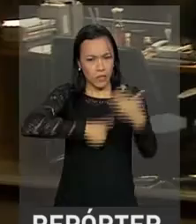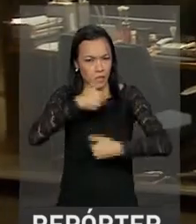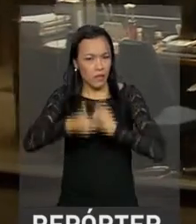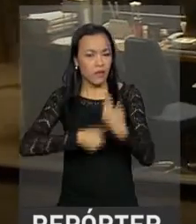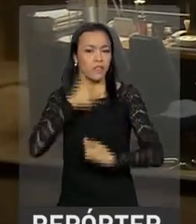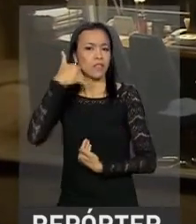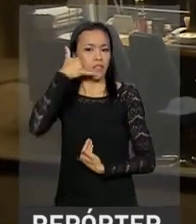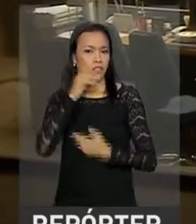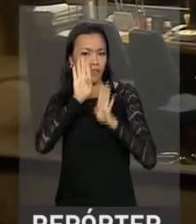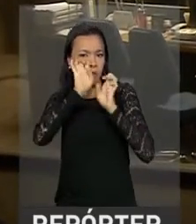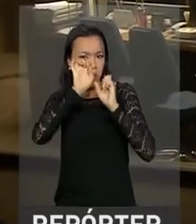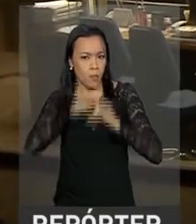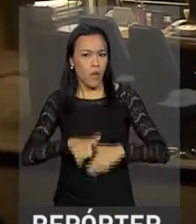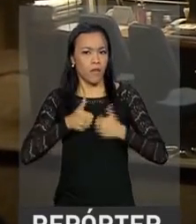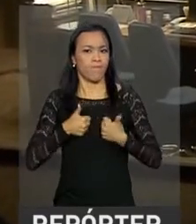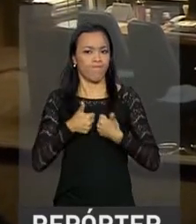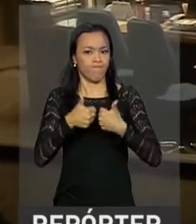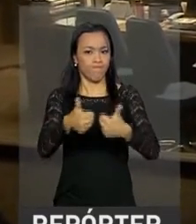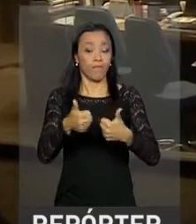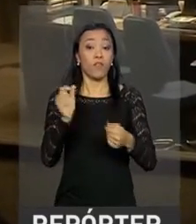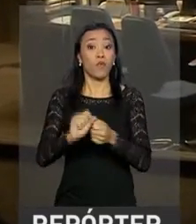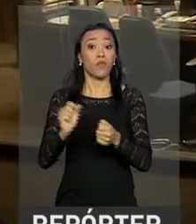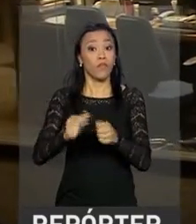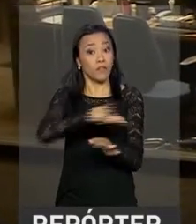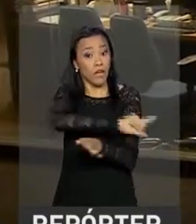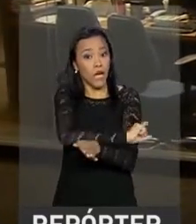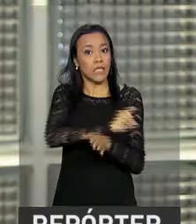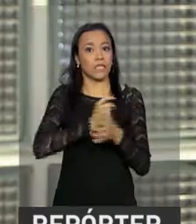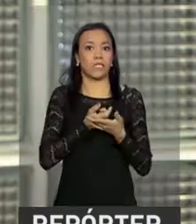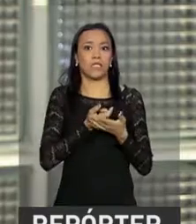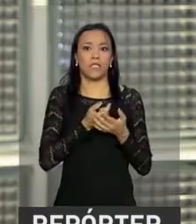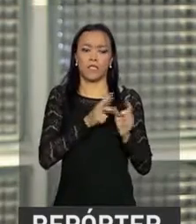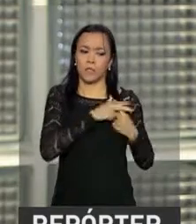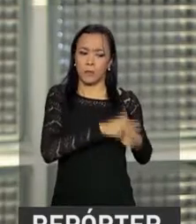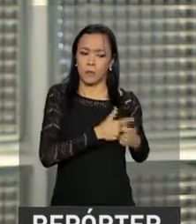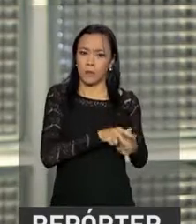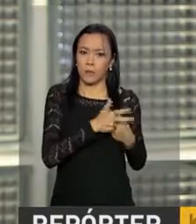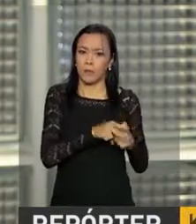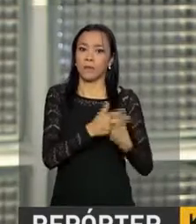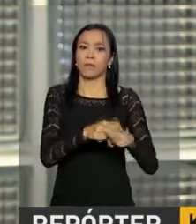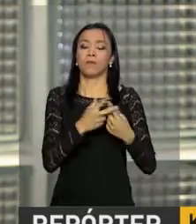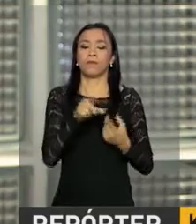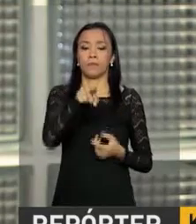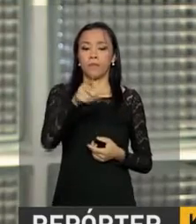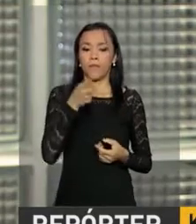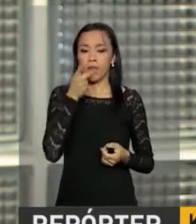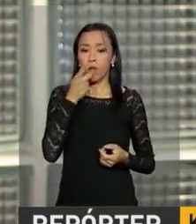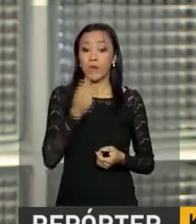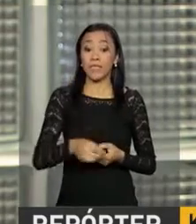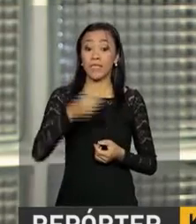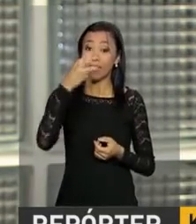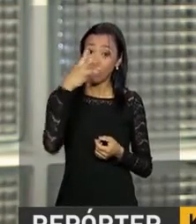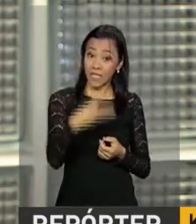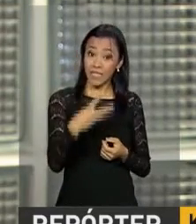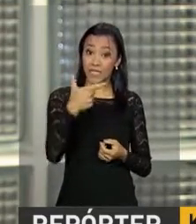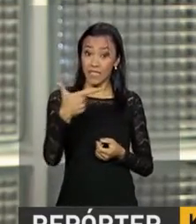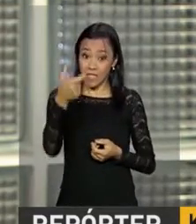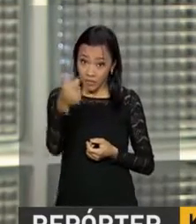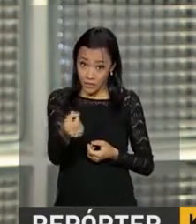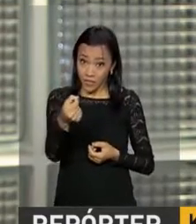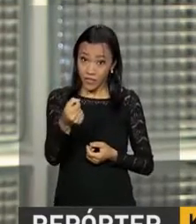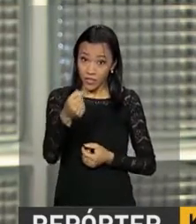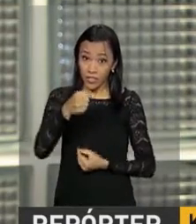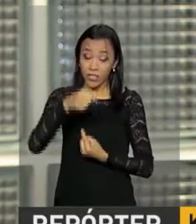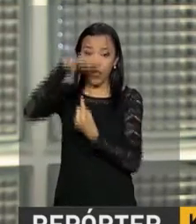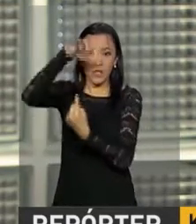celular funcionasse sem risco foram feitos investimentos nós tivemos mais de 320 infra estruturas instaladas